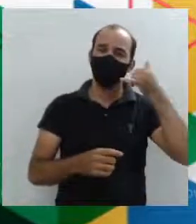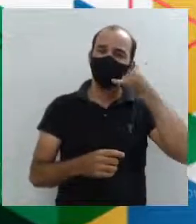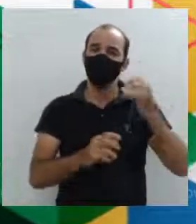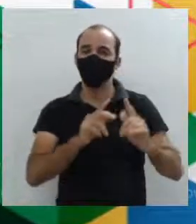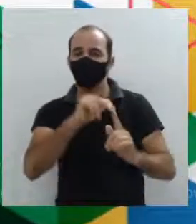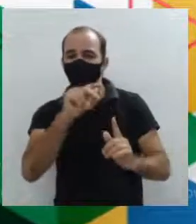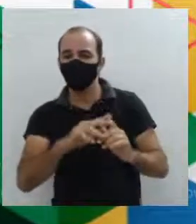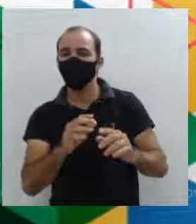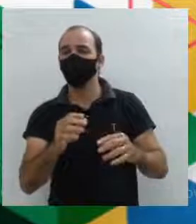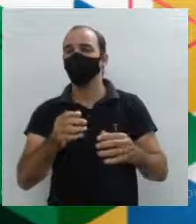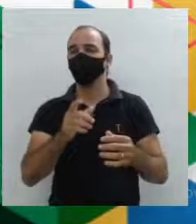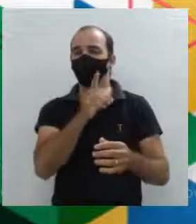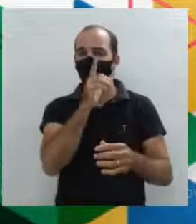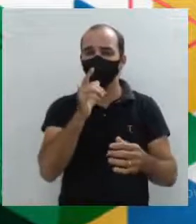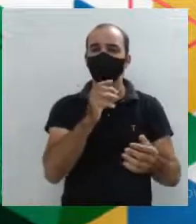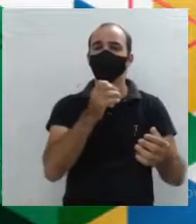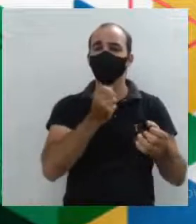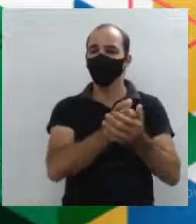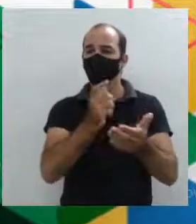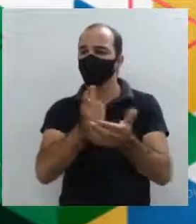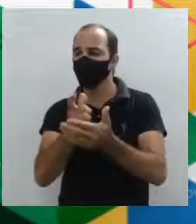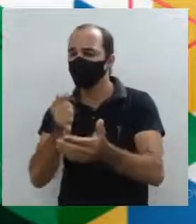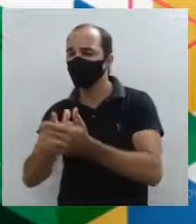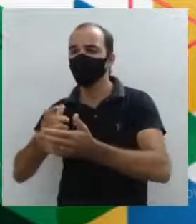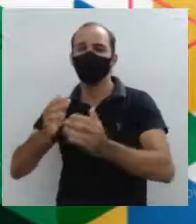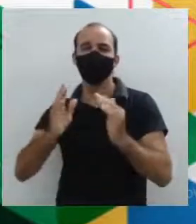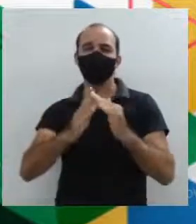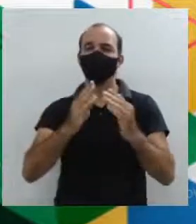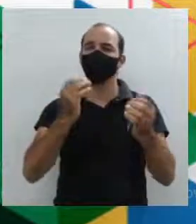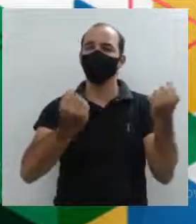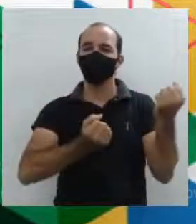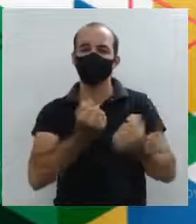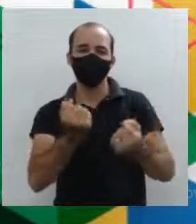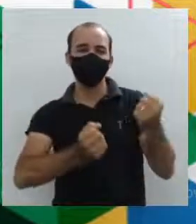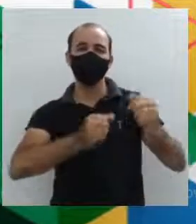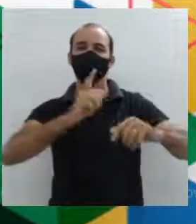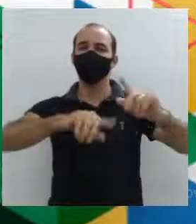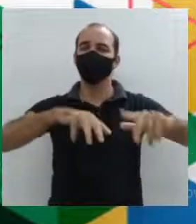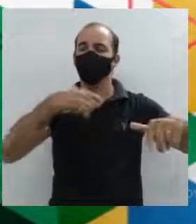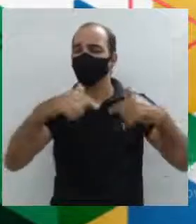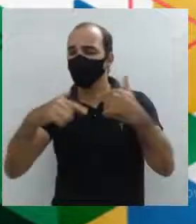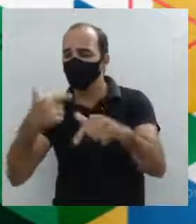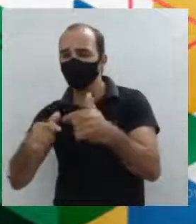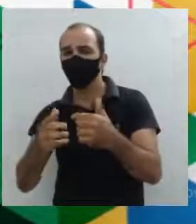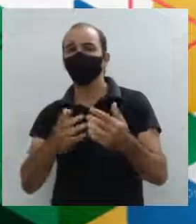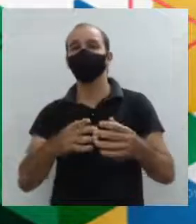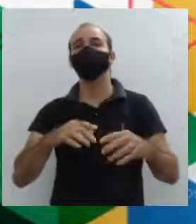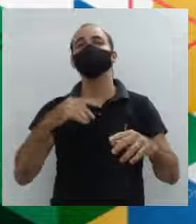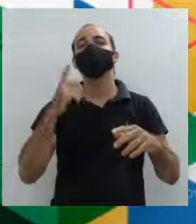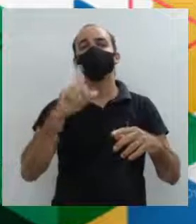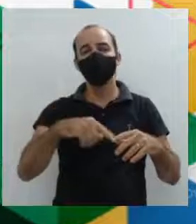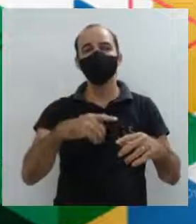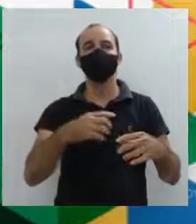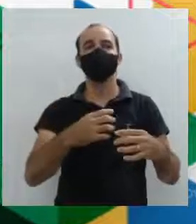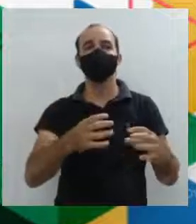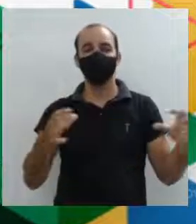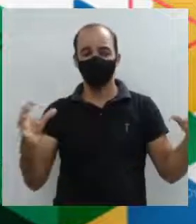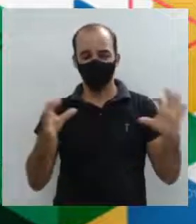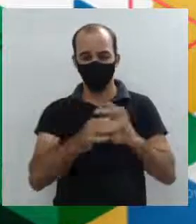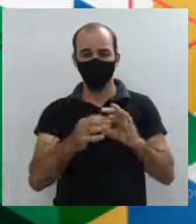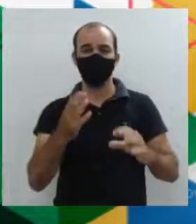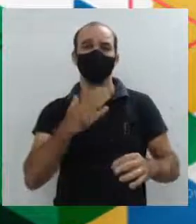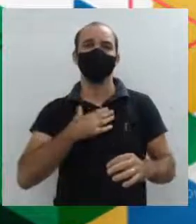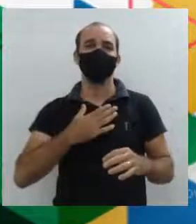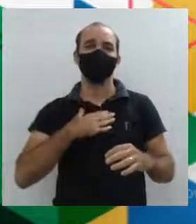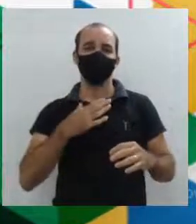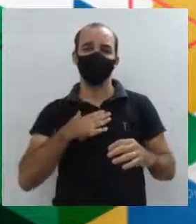e do meu comportamento, da minha forma de ver e de pensar o mundo. E veja como é